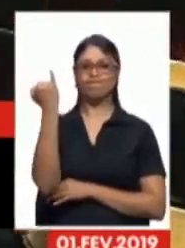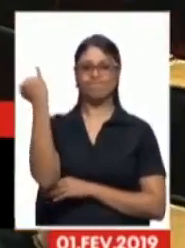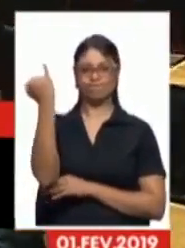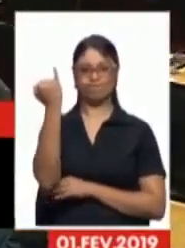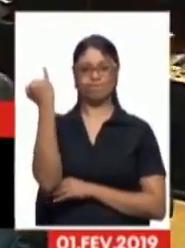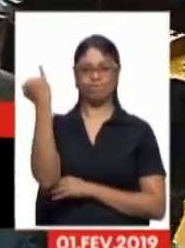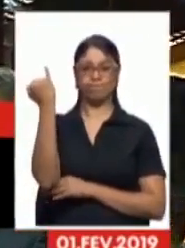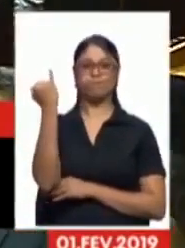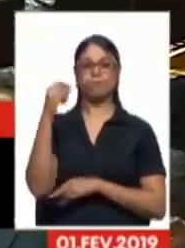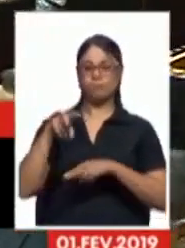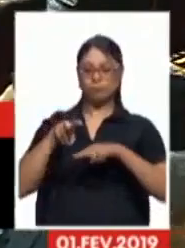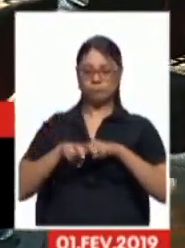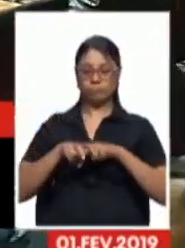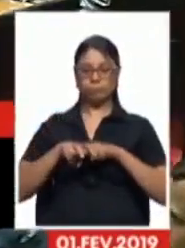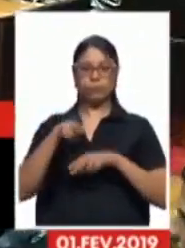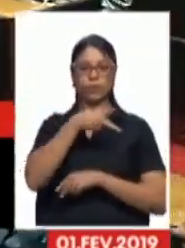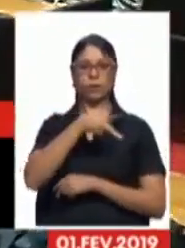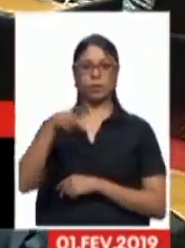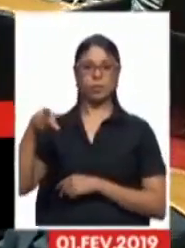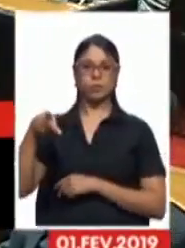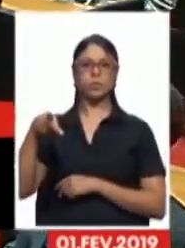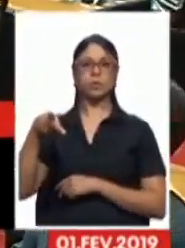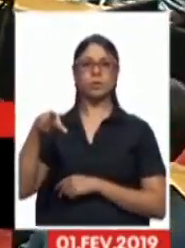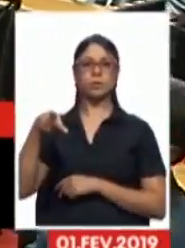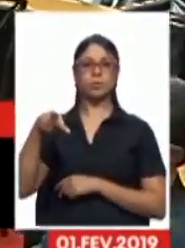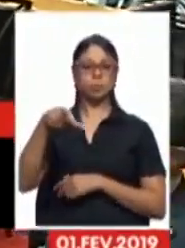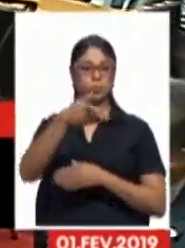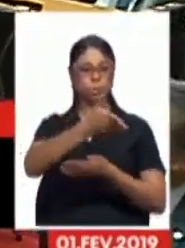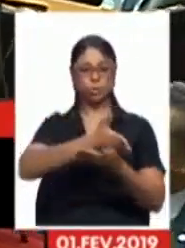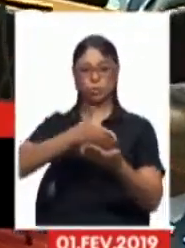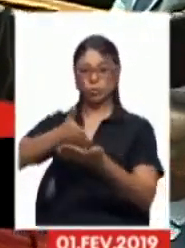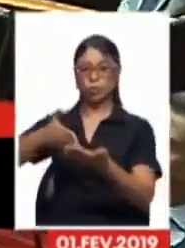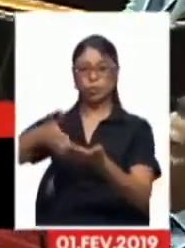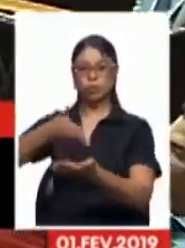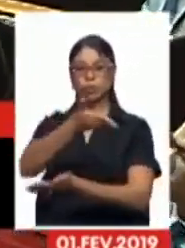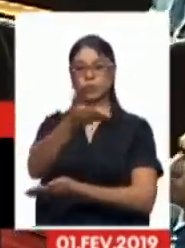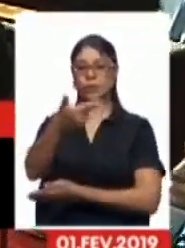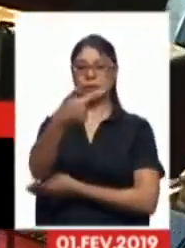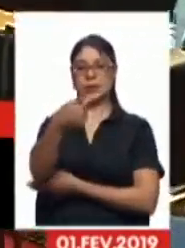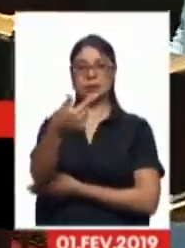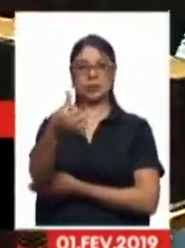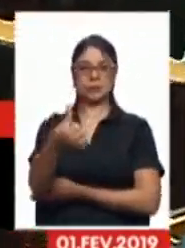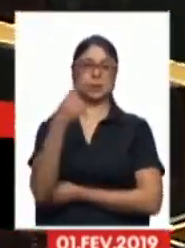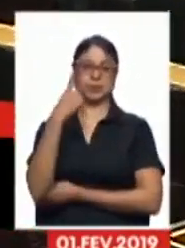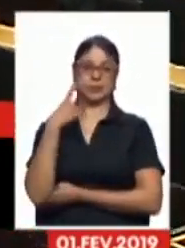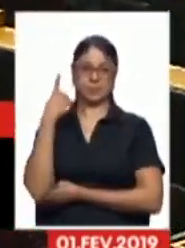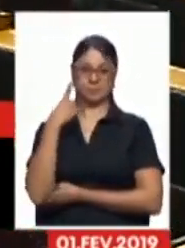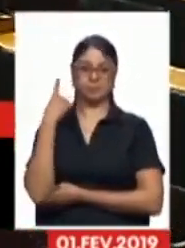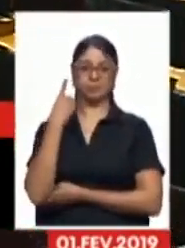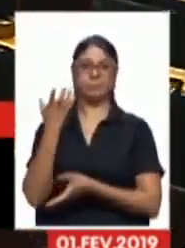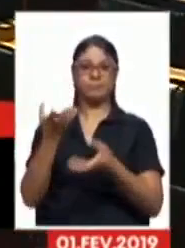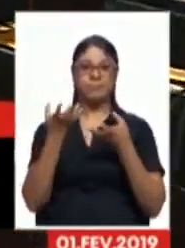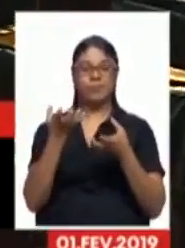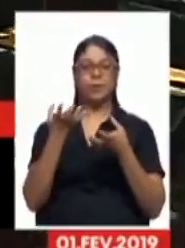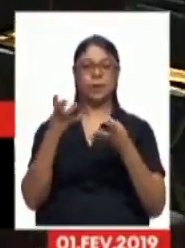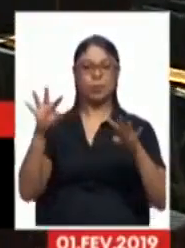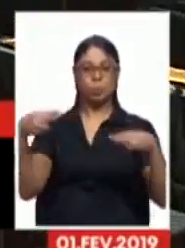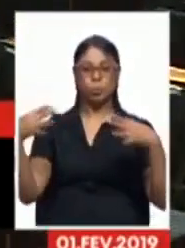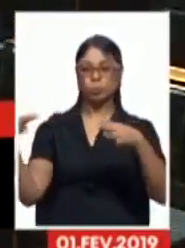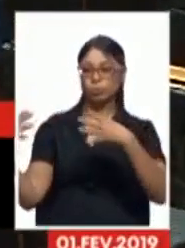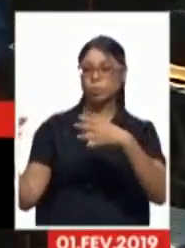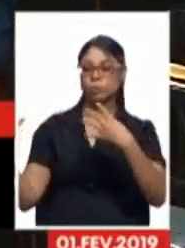da presidência será dividida com mais 76 parlamentares. Quero ouvir todos e cada